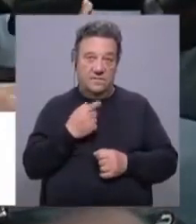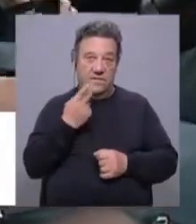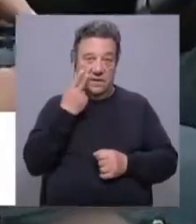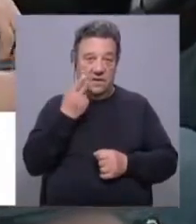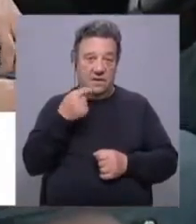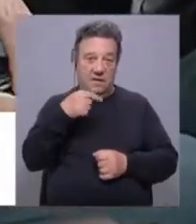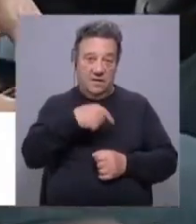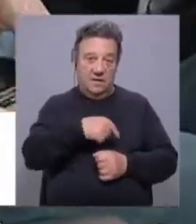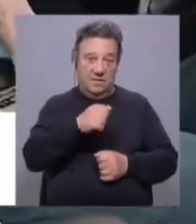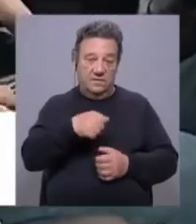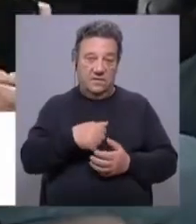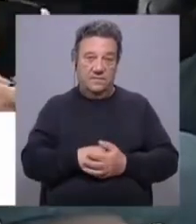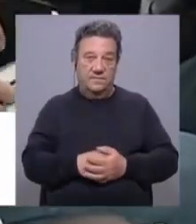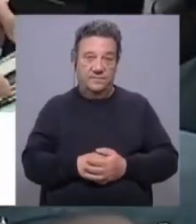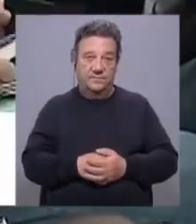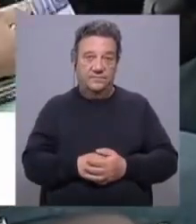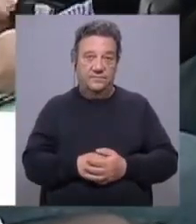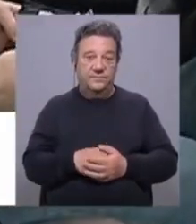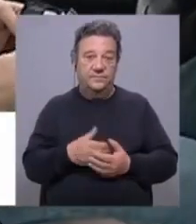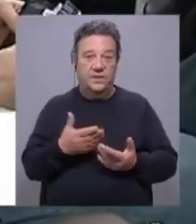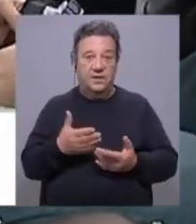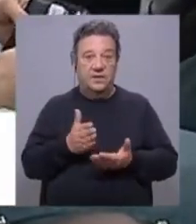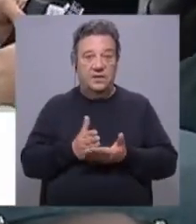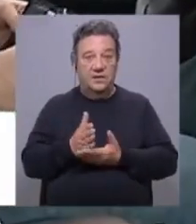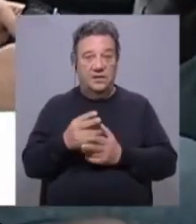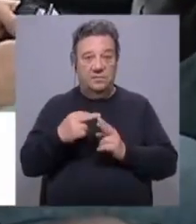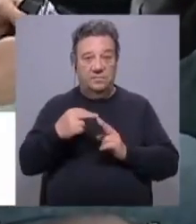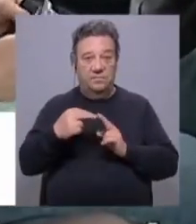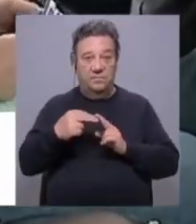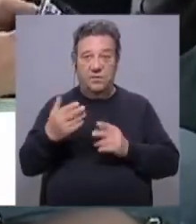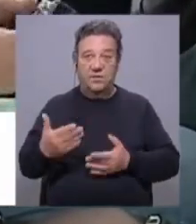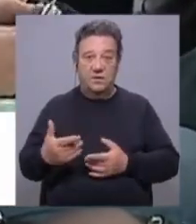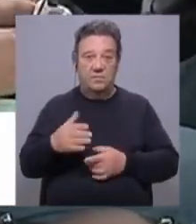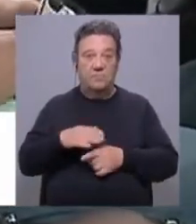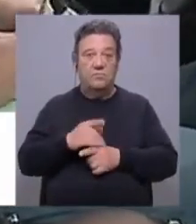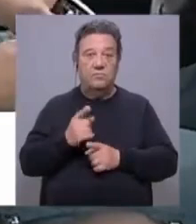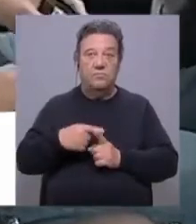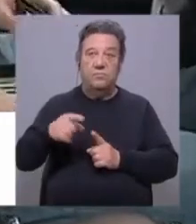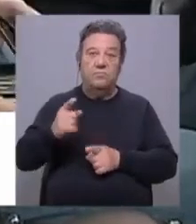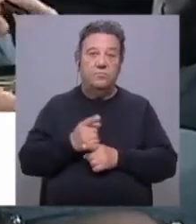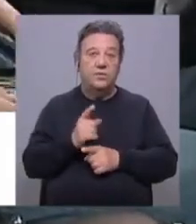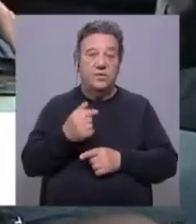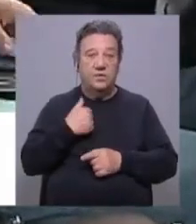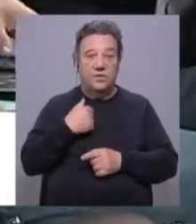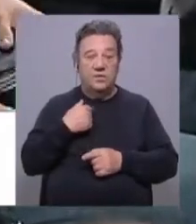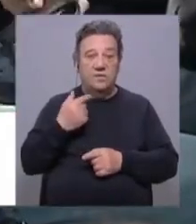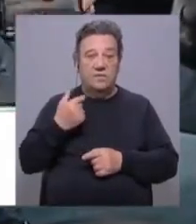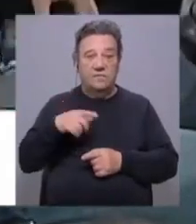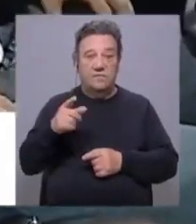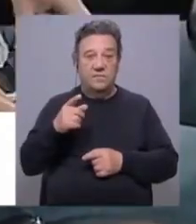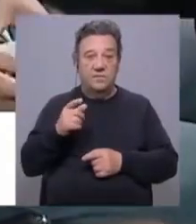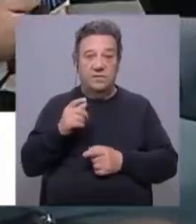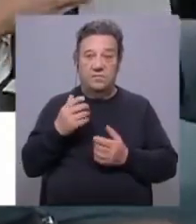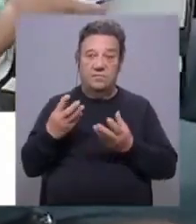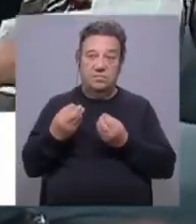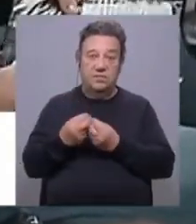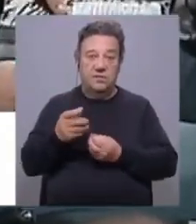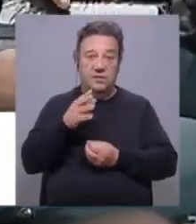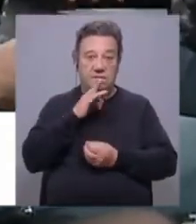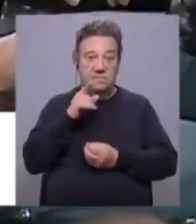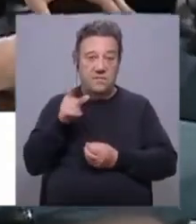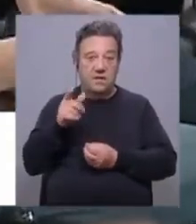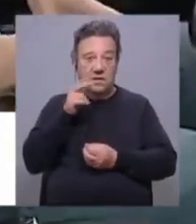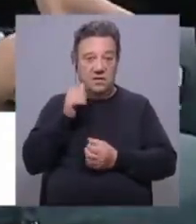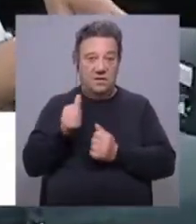Sim, vivemos cá. Sim, exato. E estão a atravessar a ponte neste momento, porquê? Porque vamos ter com a mãe do meu namorado.